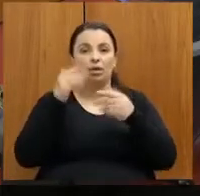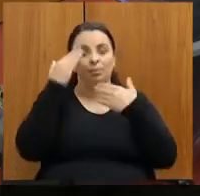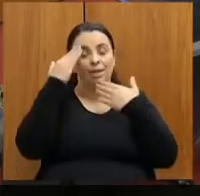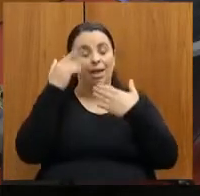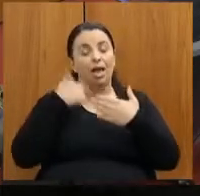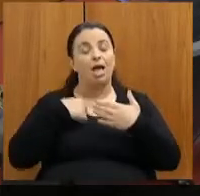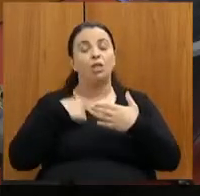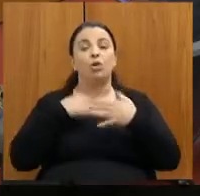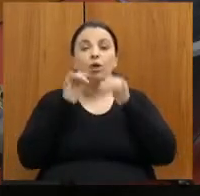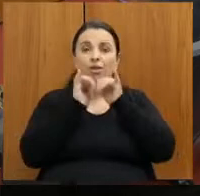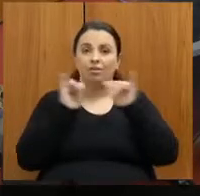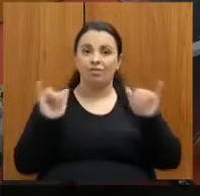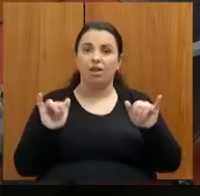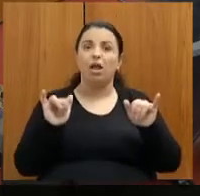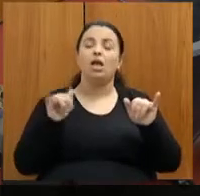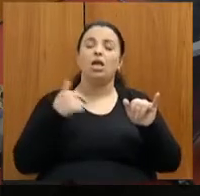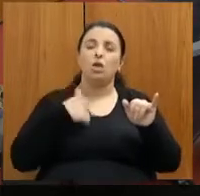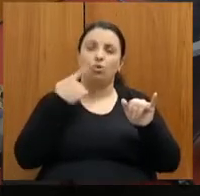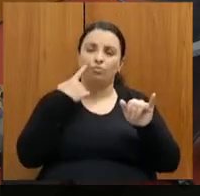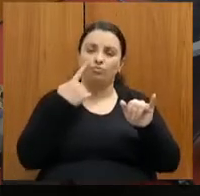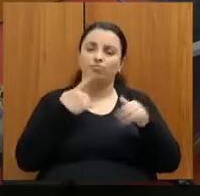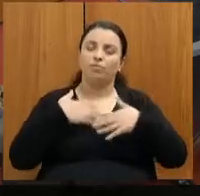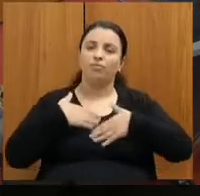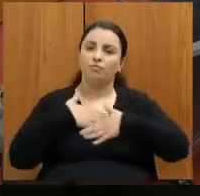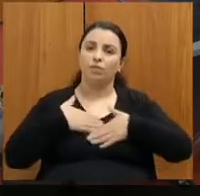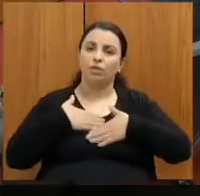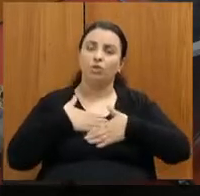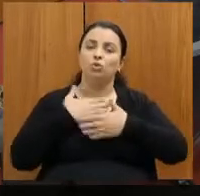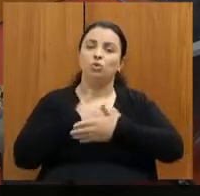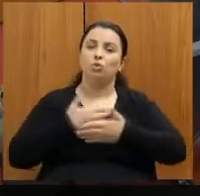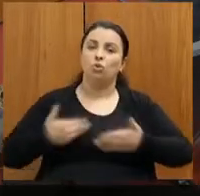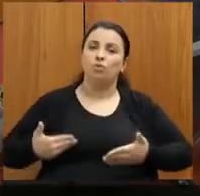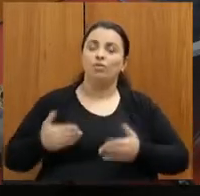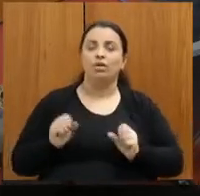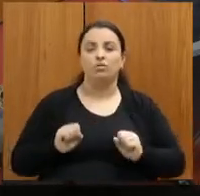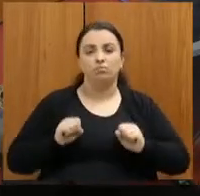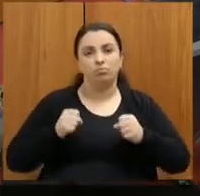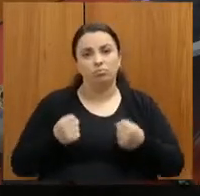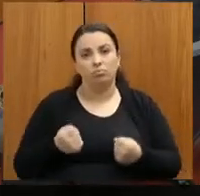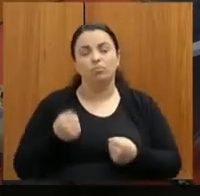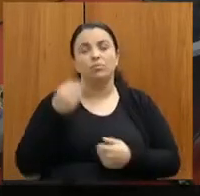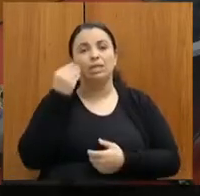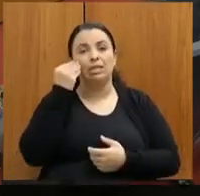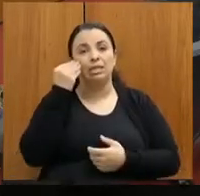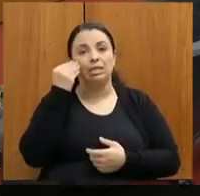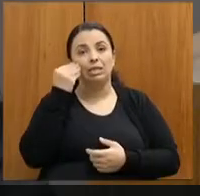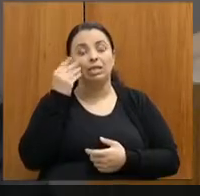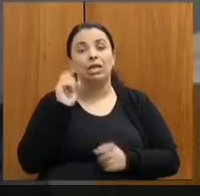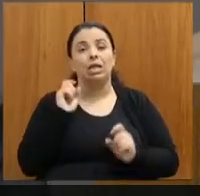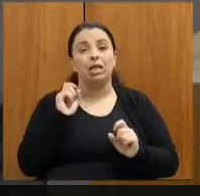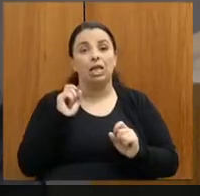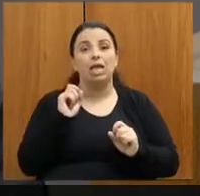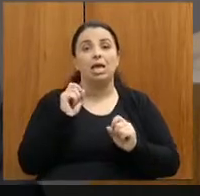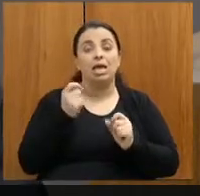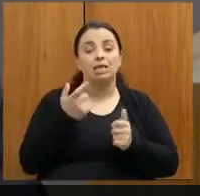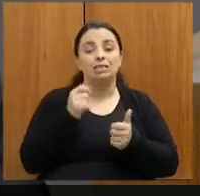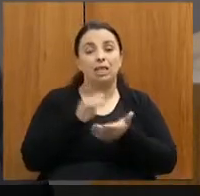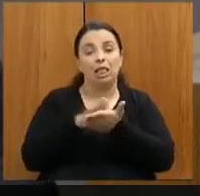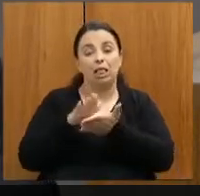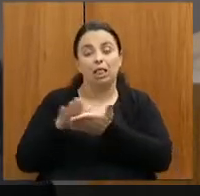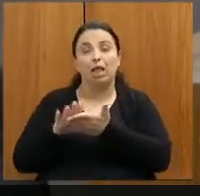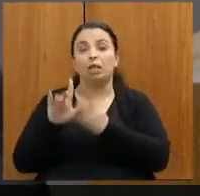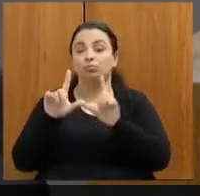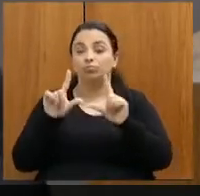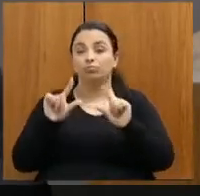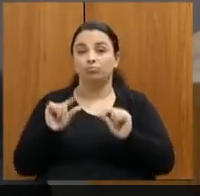registro que estou satisfeito em ver o governo fazendo isso é para tentar diminuir um pouco mais esses cursos né